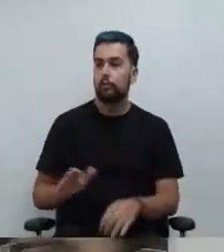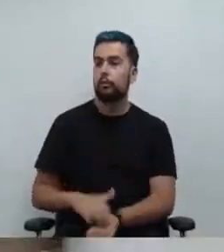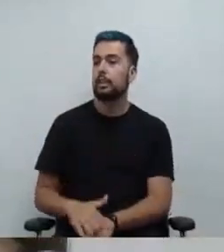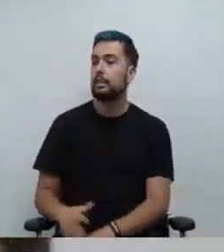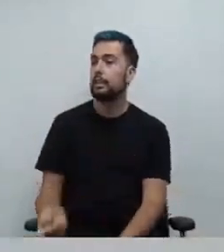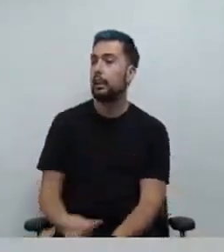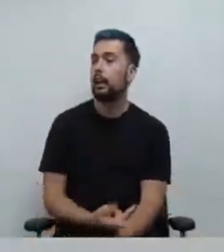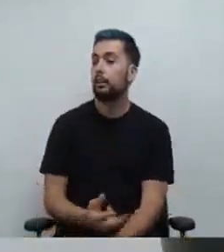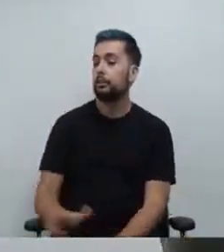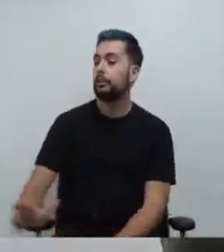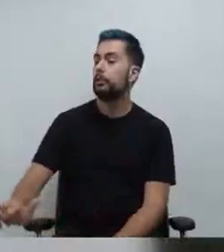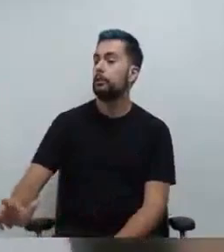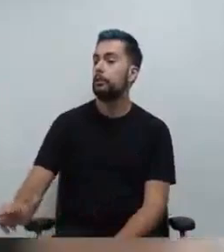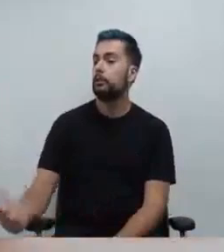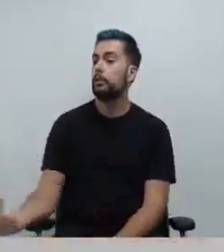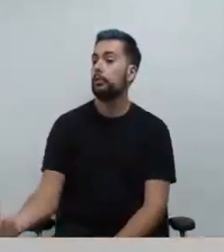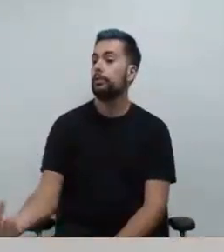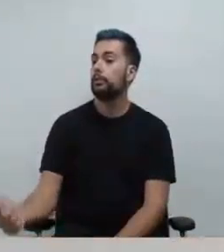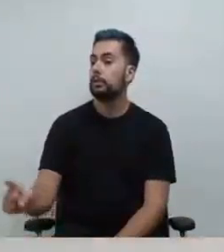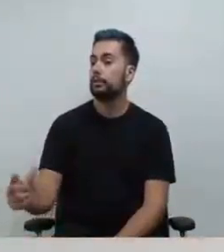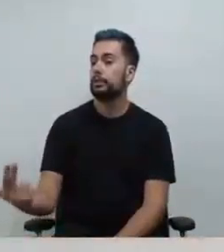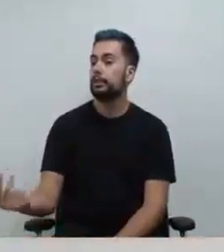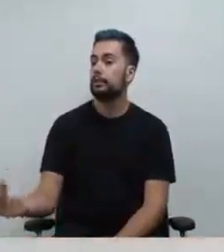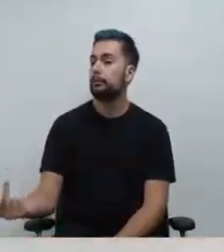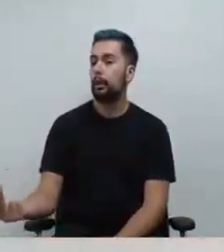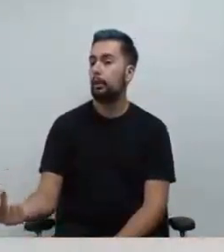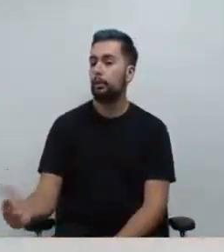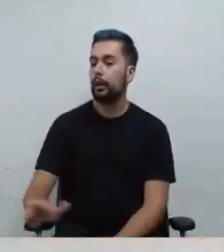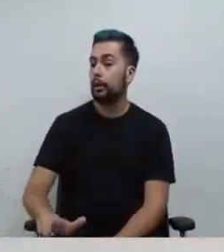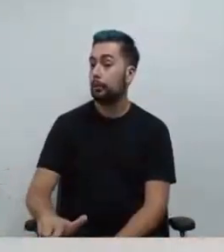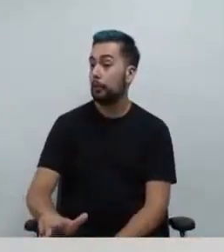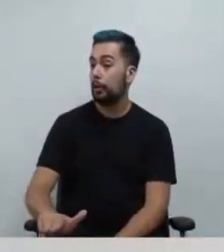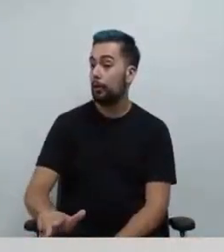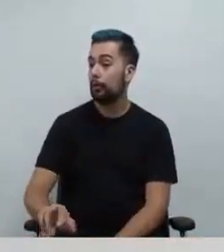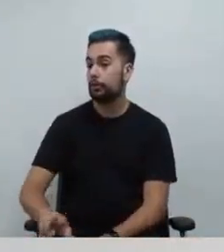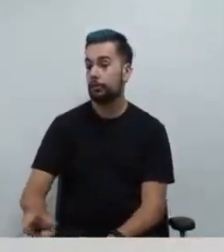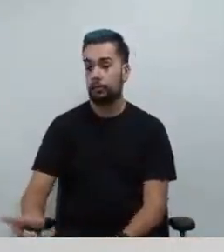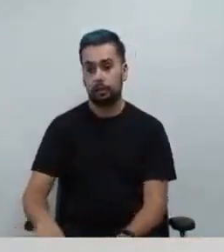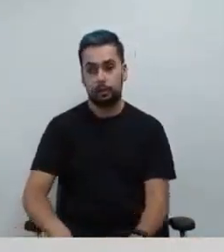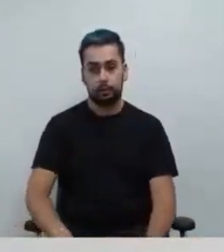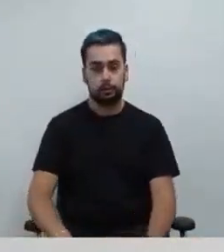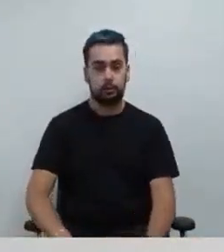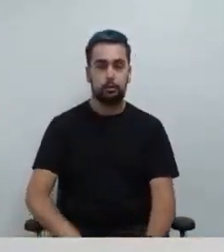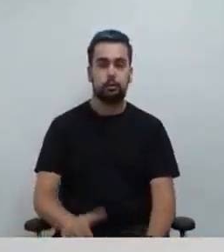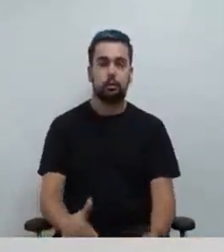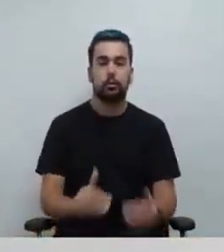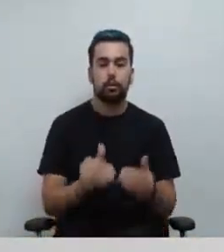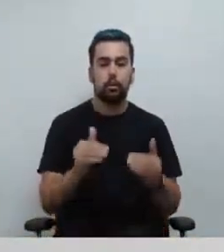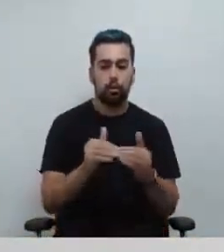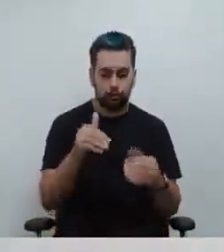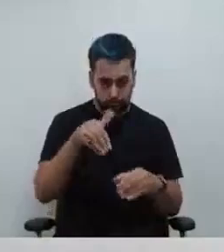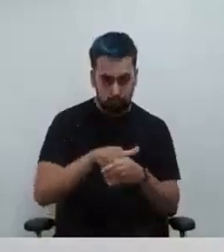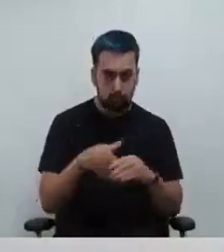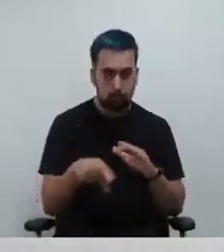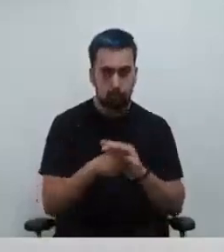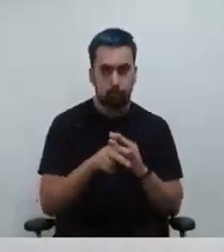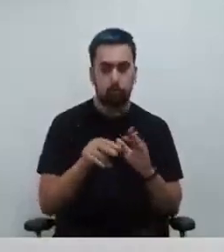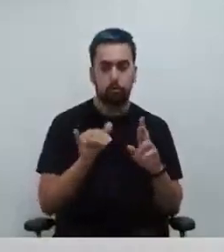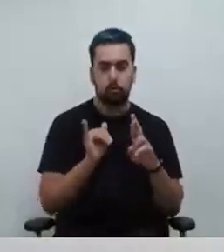Em discussão. Em deliberação, então, aqueles que concordam com o voto do conselheiro